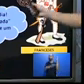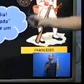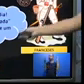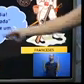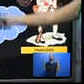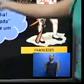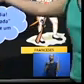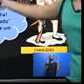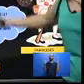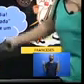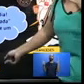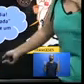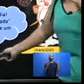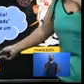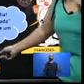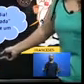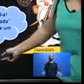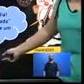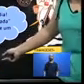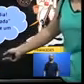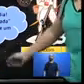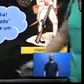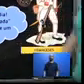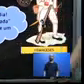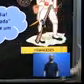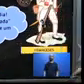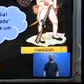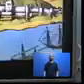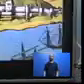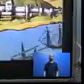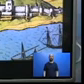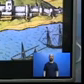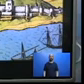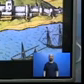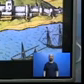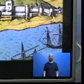no meio dessa briga toda, né?